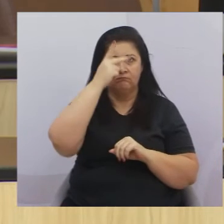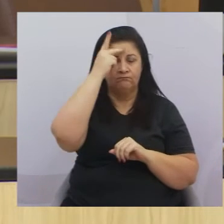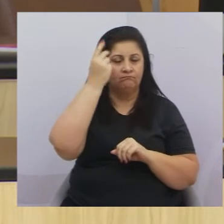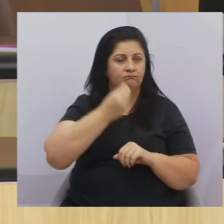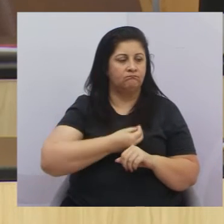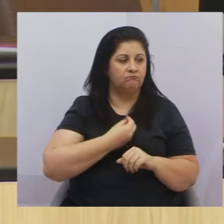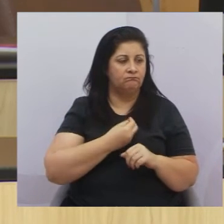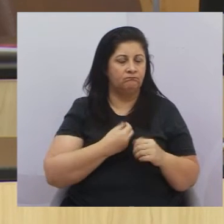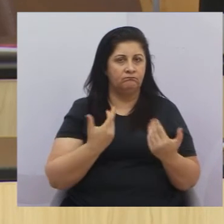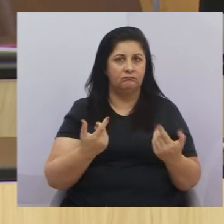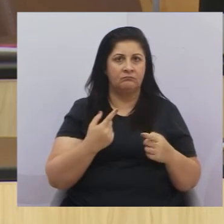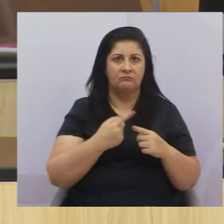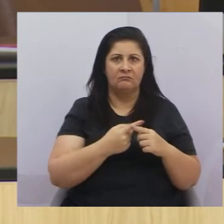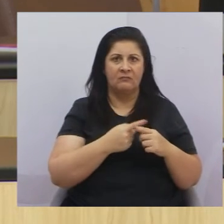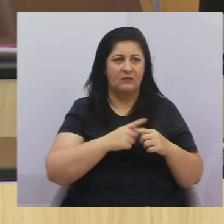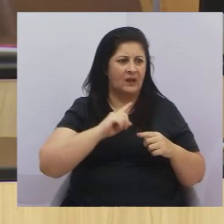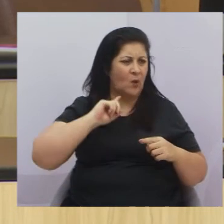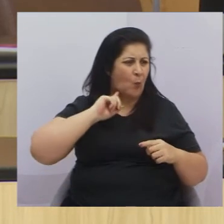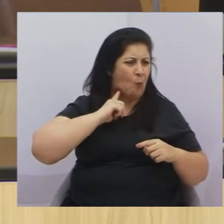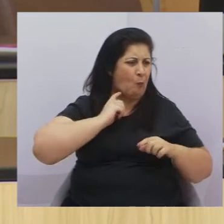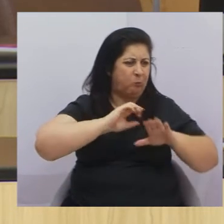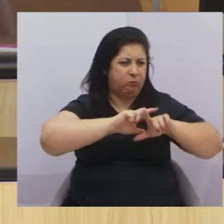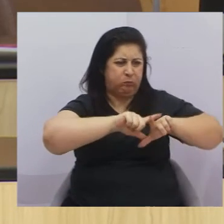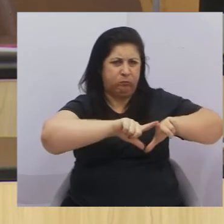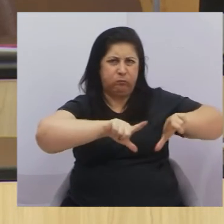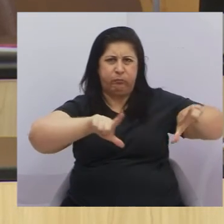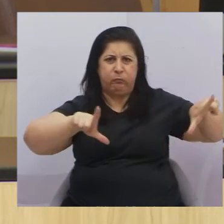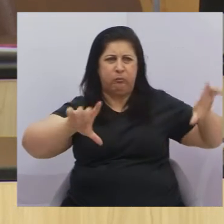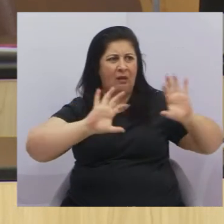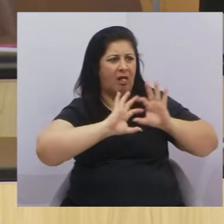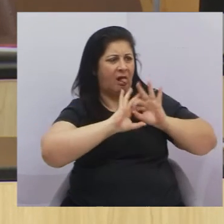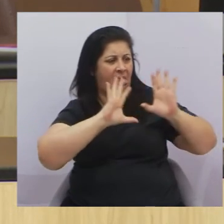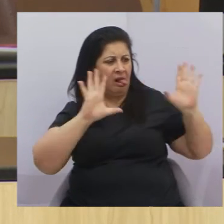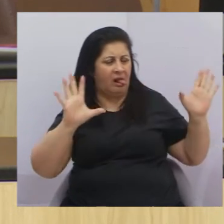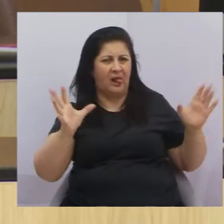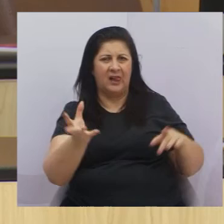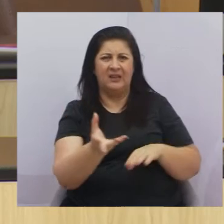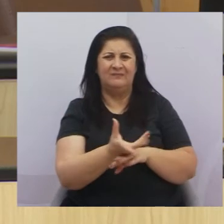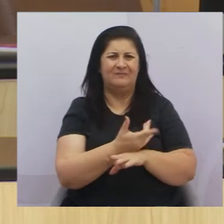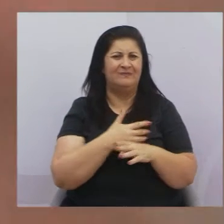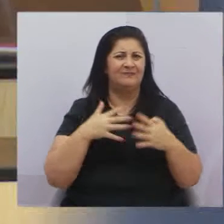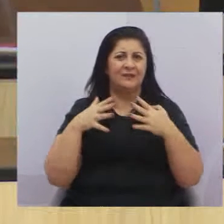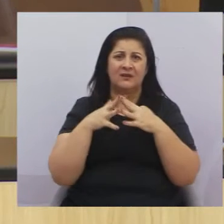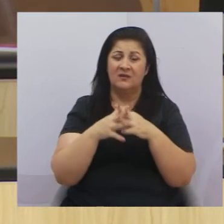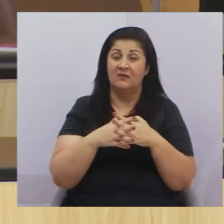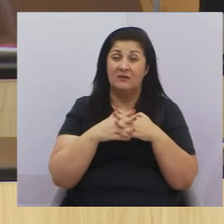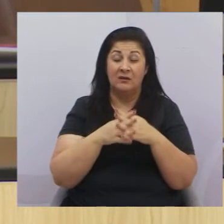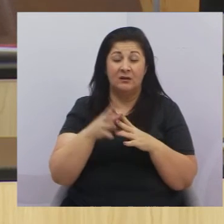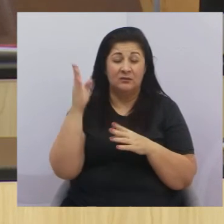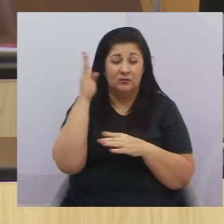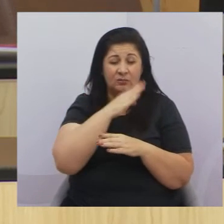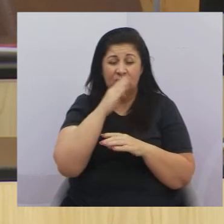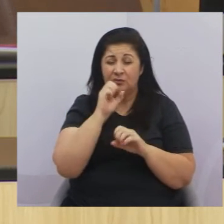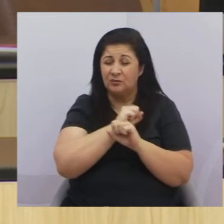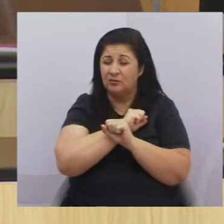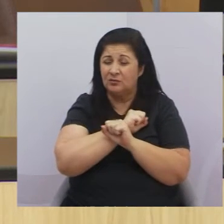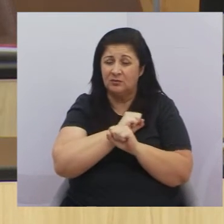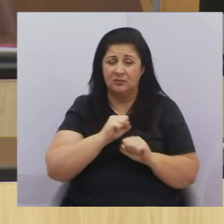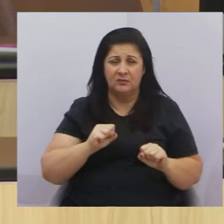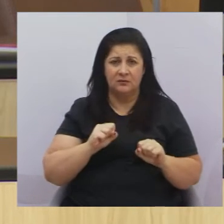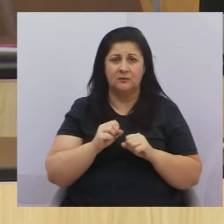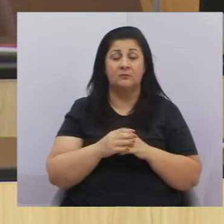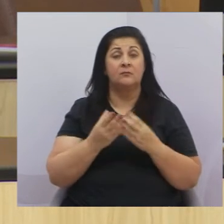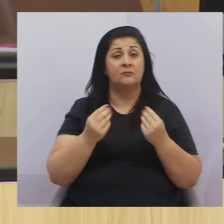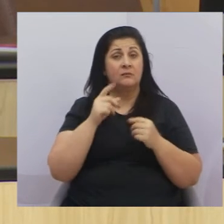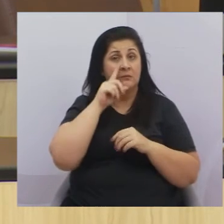esgoto correndo a céu aberto pelas ruas do bairro, causando sérios transtornos, inclusive o forte mau cheiro e o risco